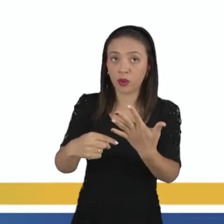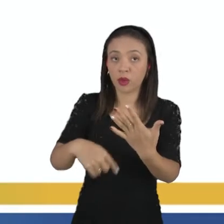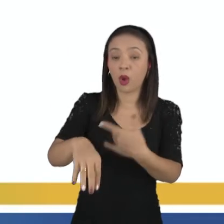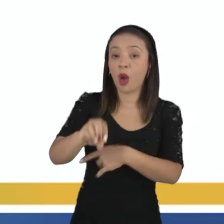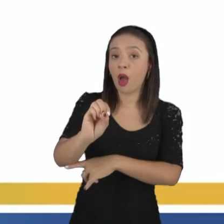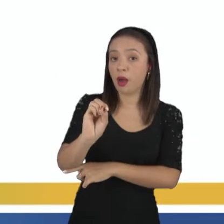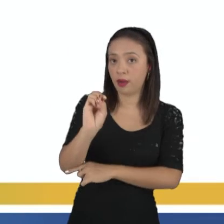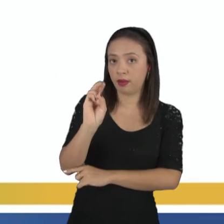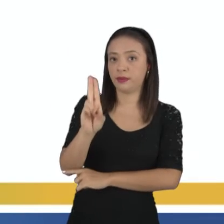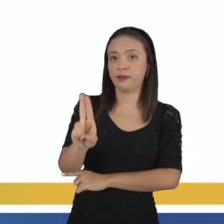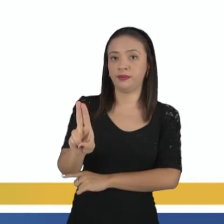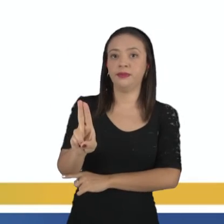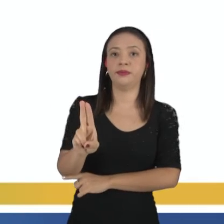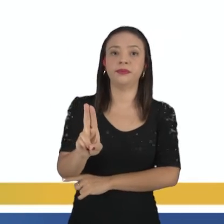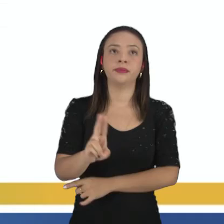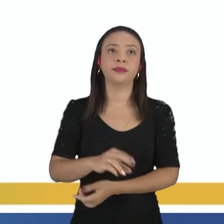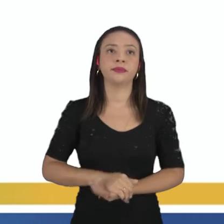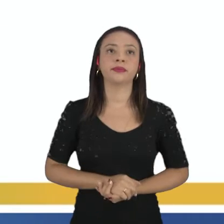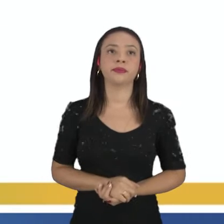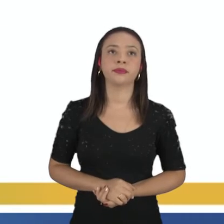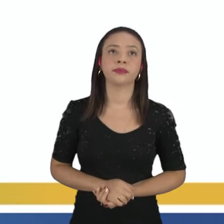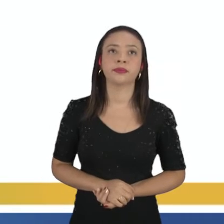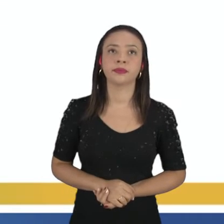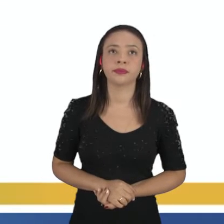estuda ou arruma um emprego.